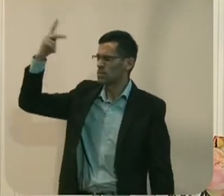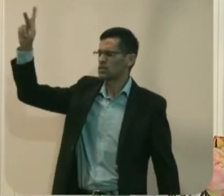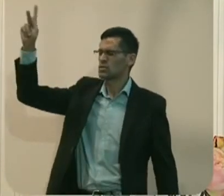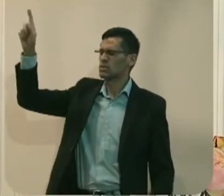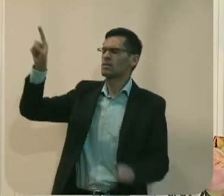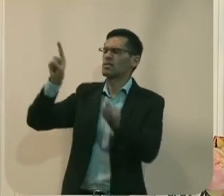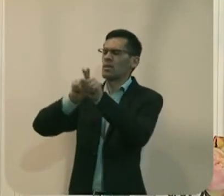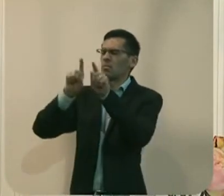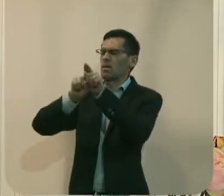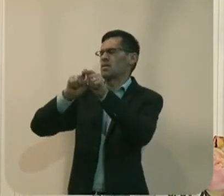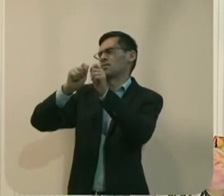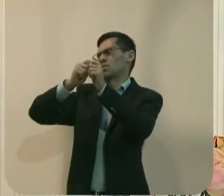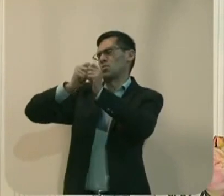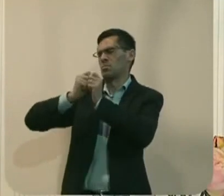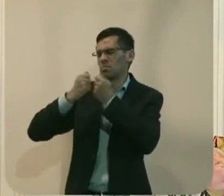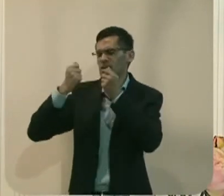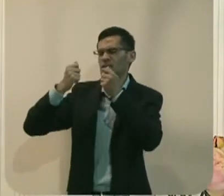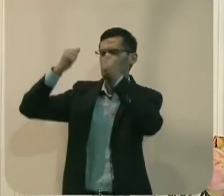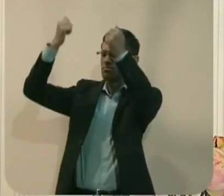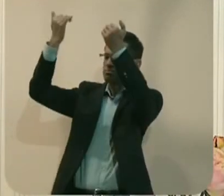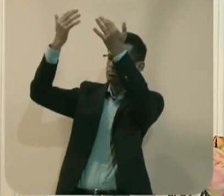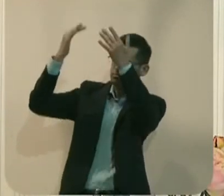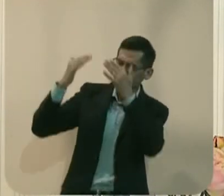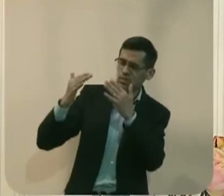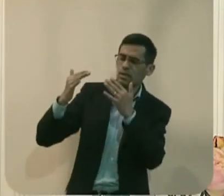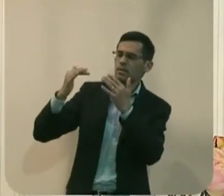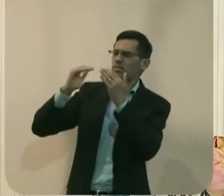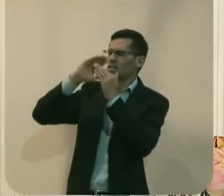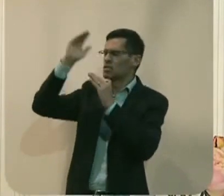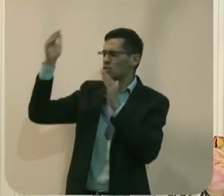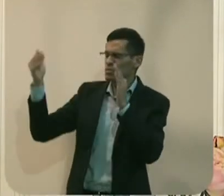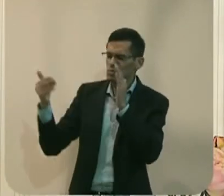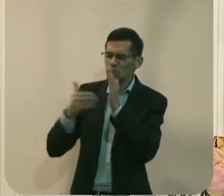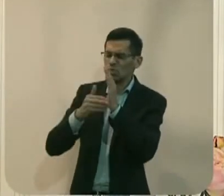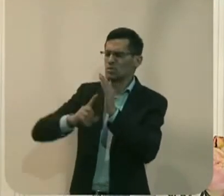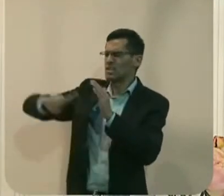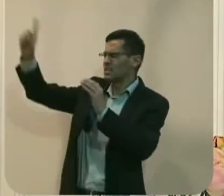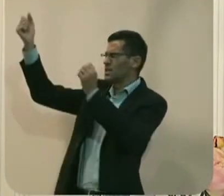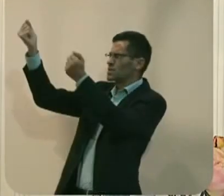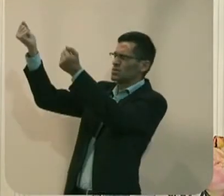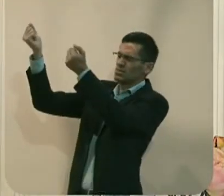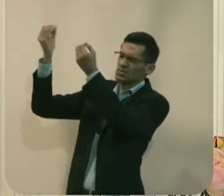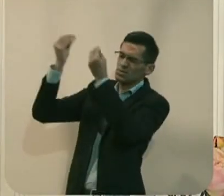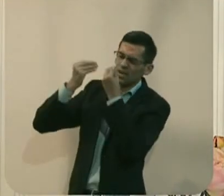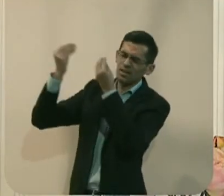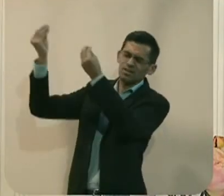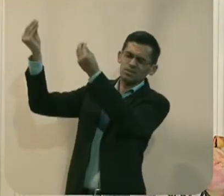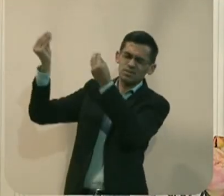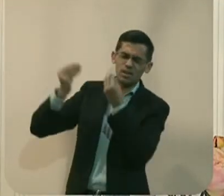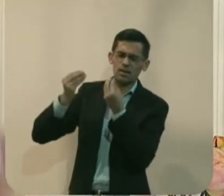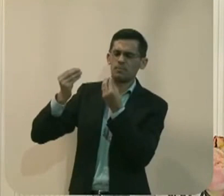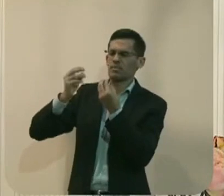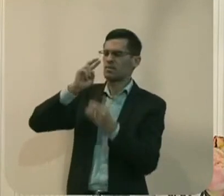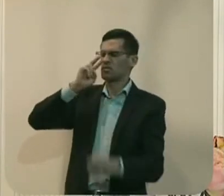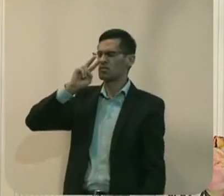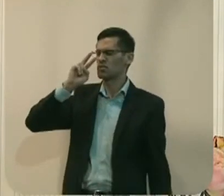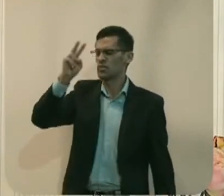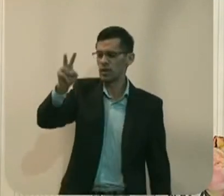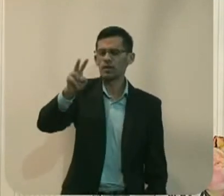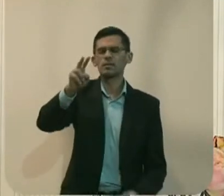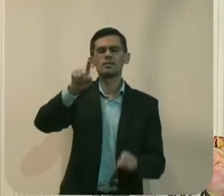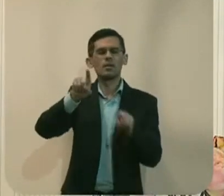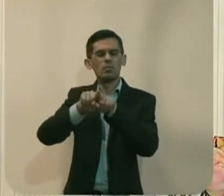o pão que cai do céu, enxergar, Senhor, as cordonizes que vêm para o nosso acampamento, enxergar a